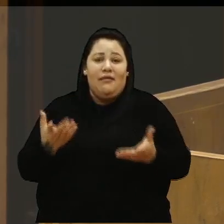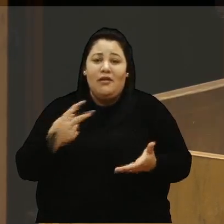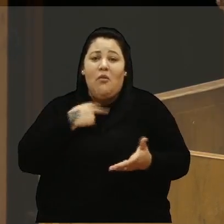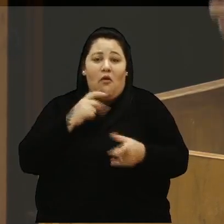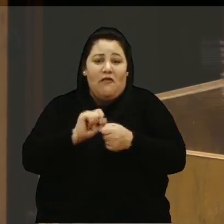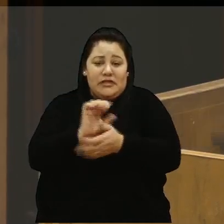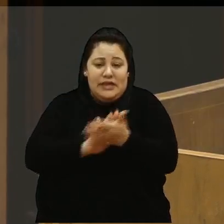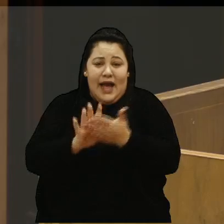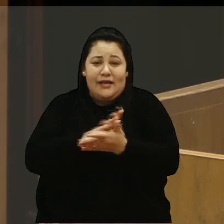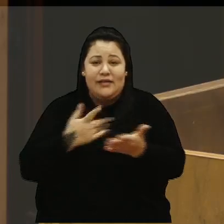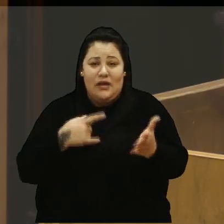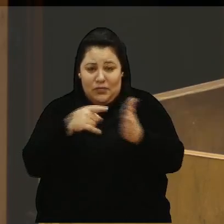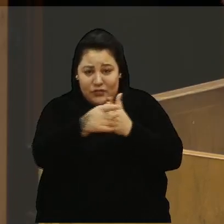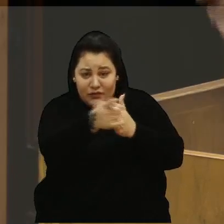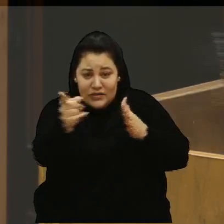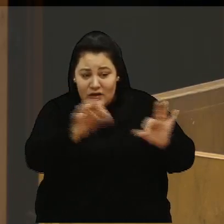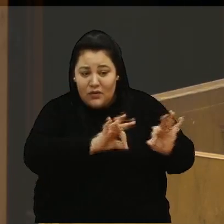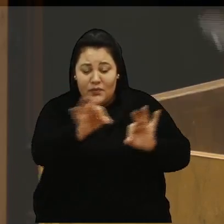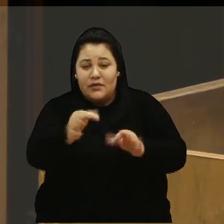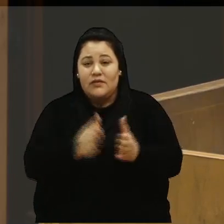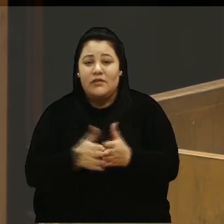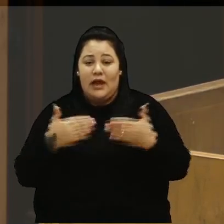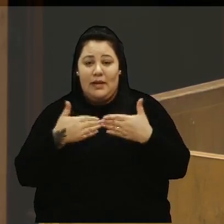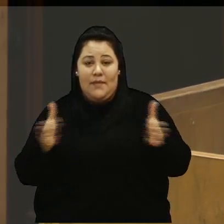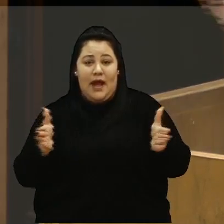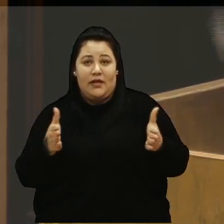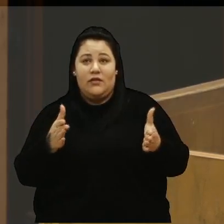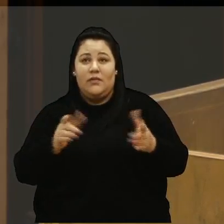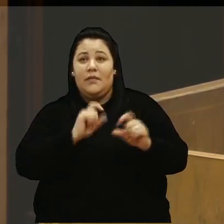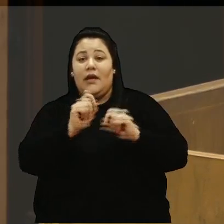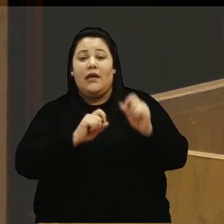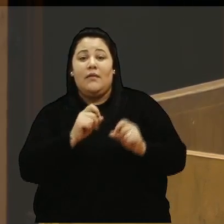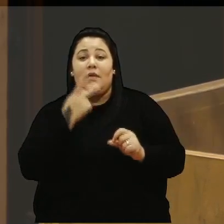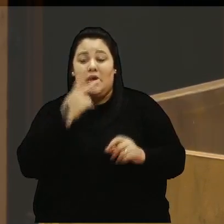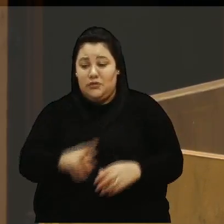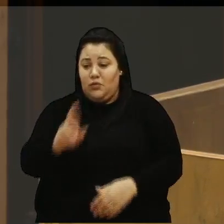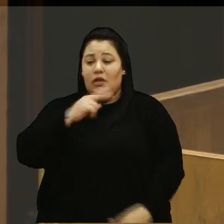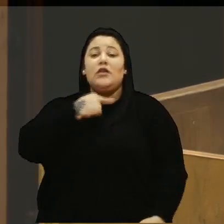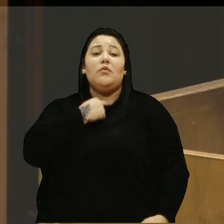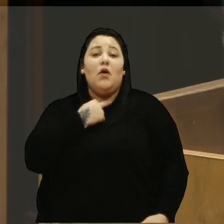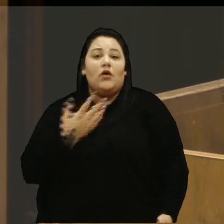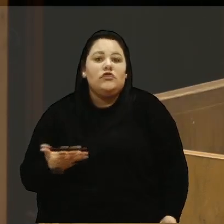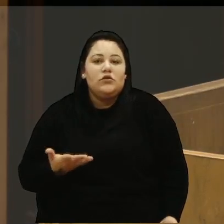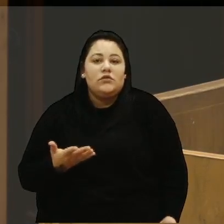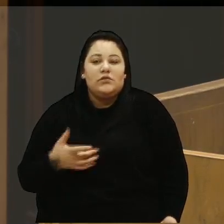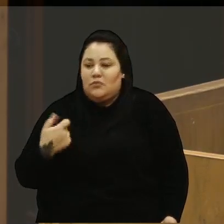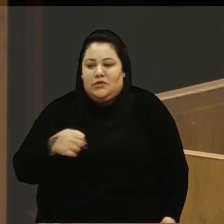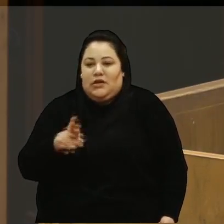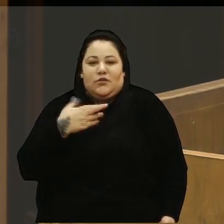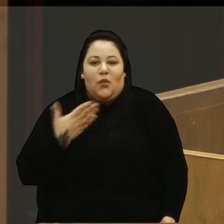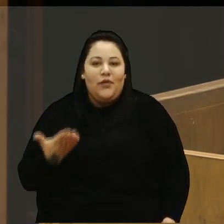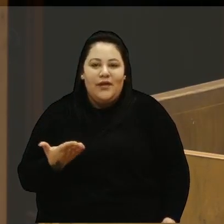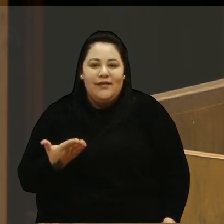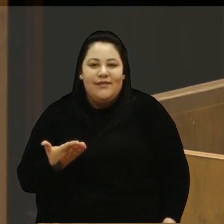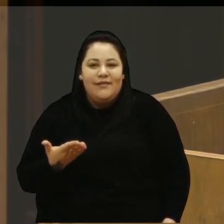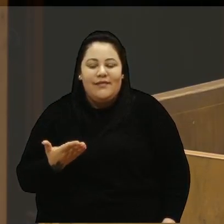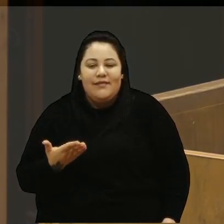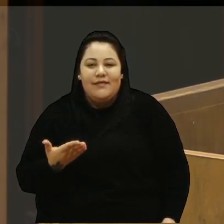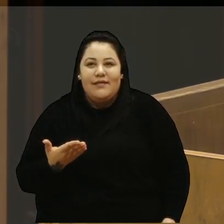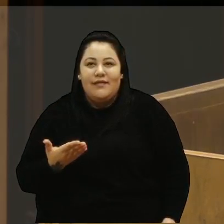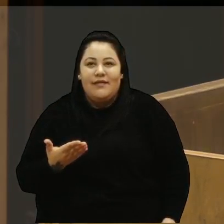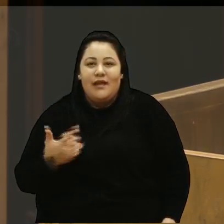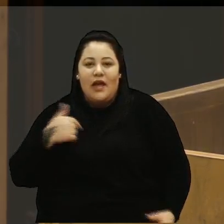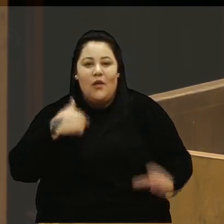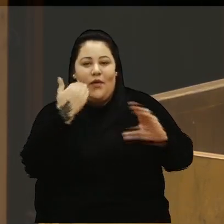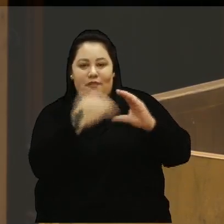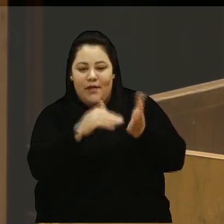pergunto você que está assistindo, ele está à disposição para quê? Para me dizer que não pode? Então não precisa nem me responder. Eu mando